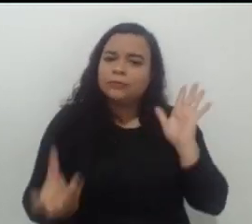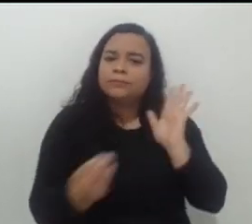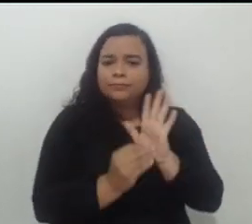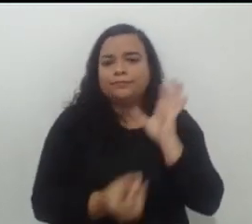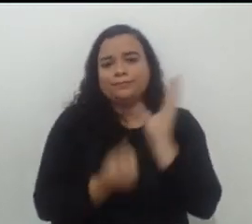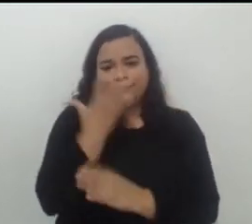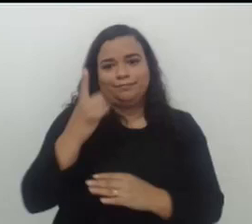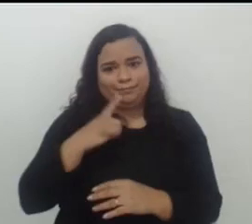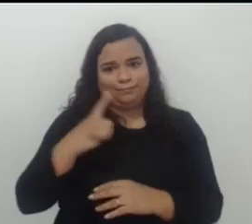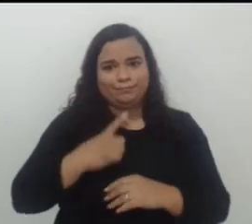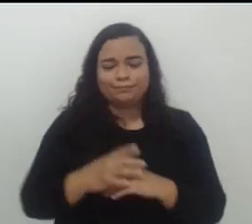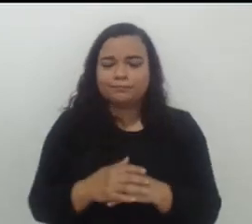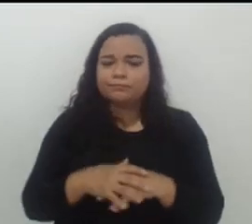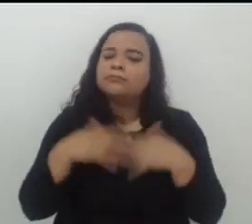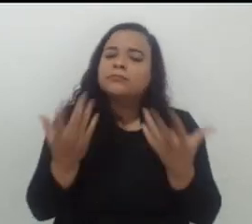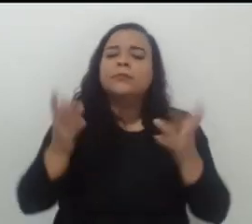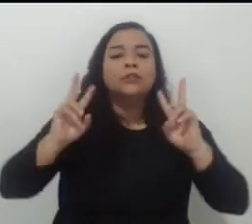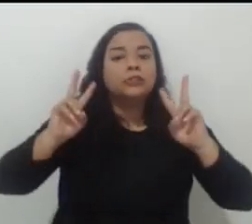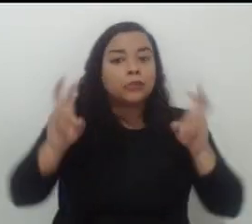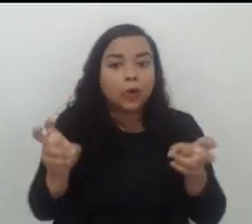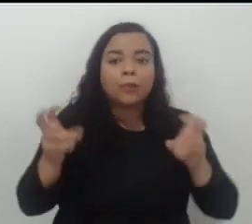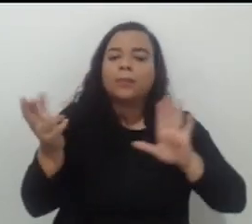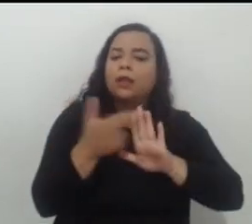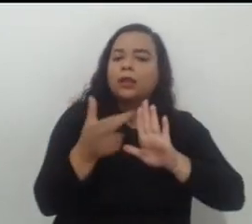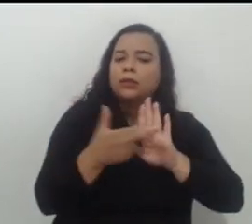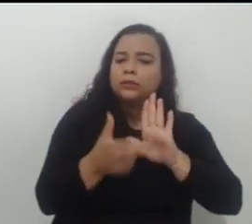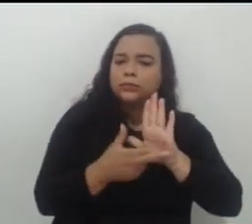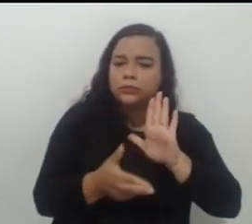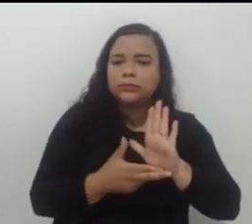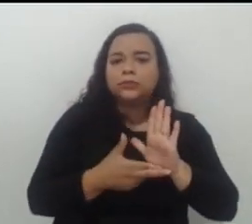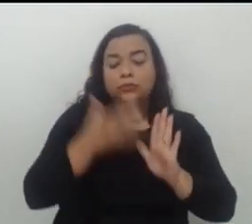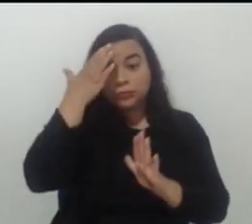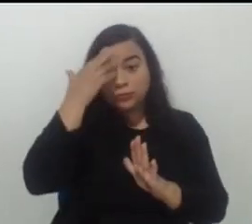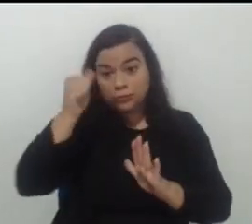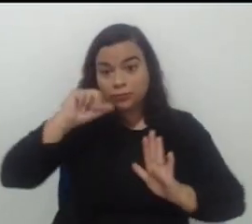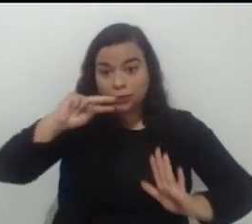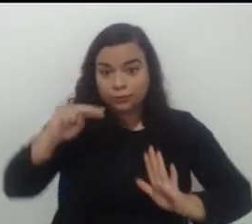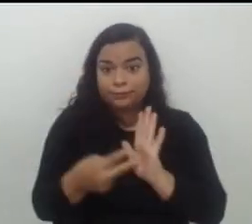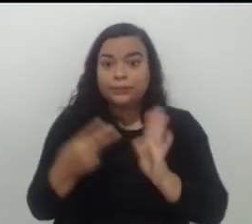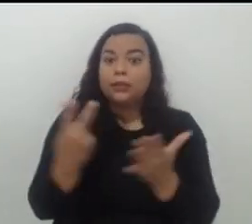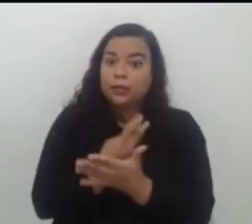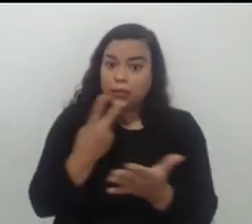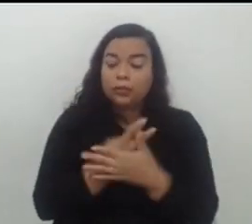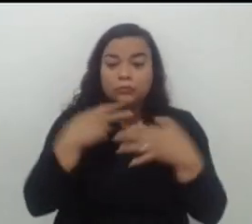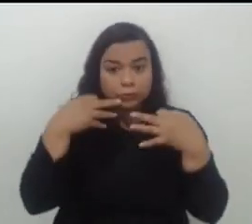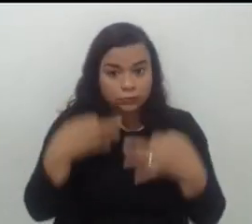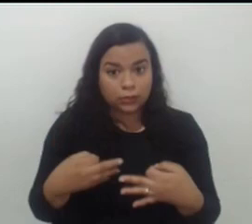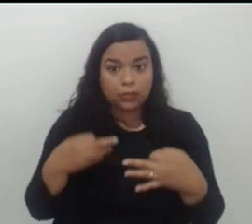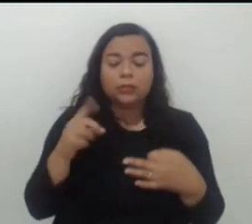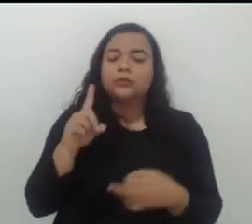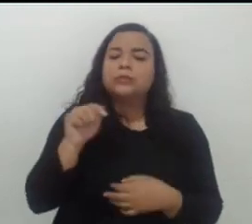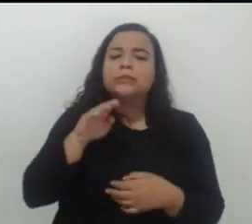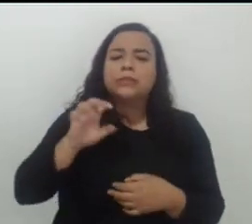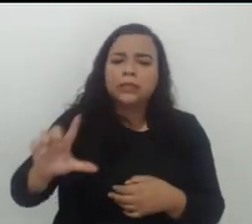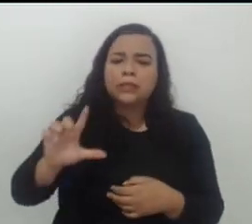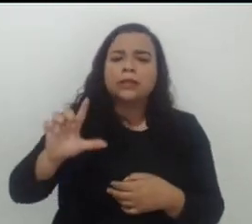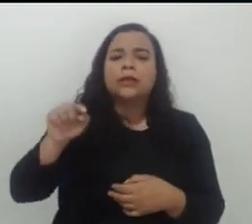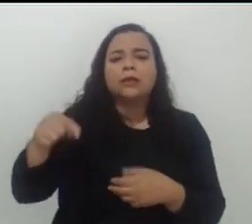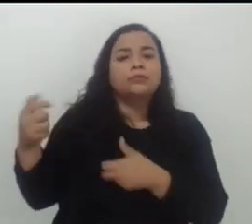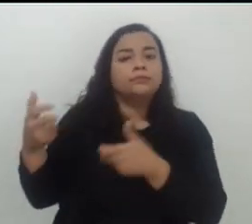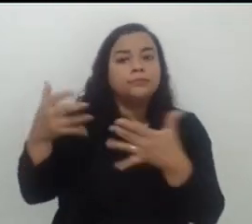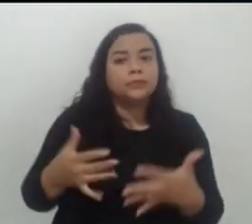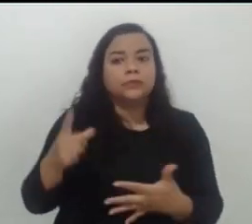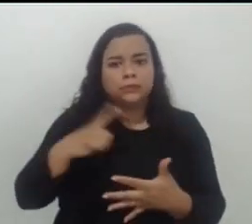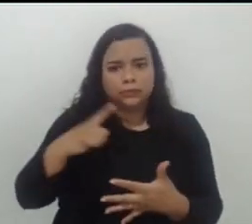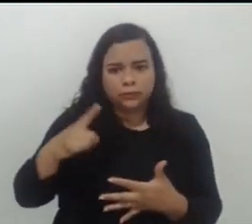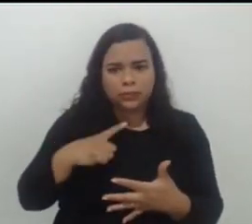origem. A respeito dos requisitos para reconhecimento de erro de fato, Daniel Almorim Assunção ensina: para